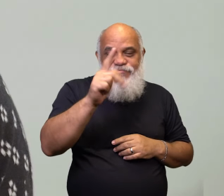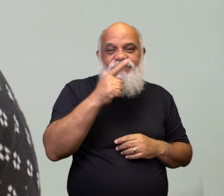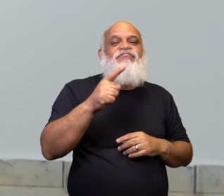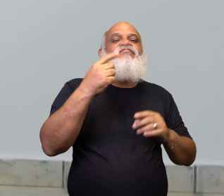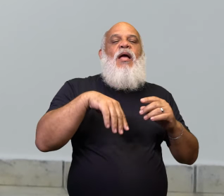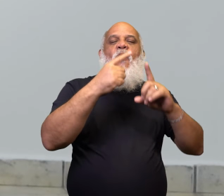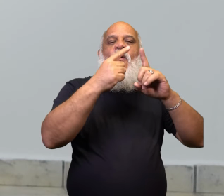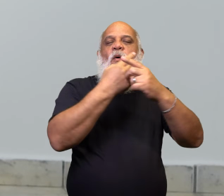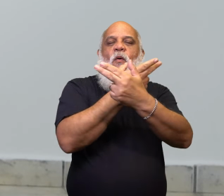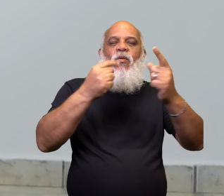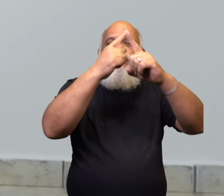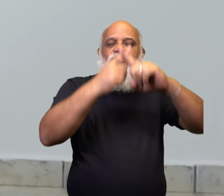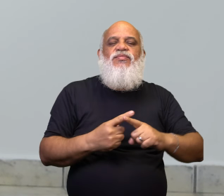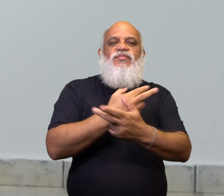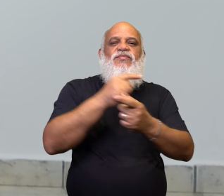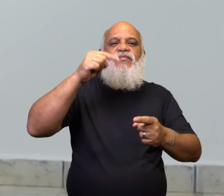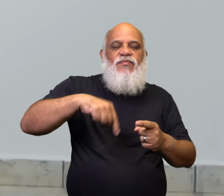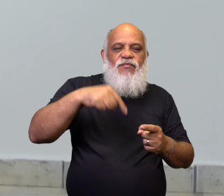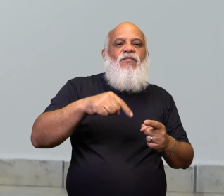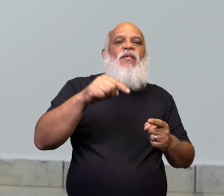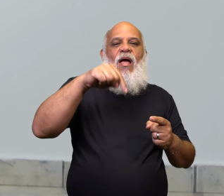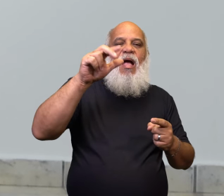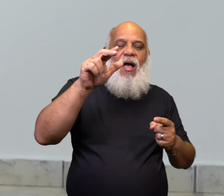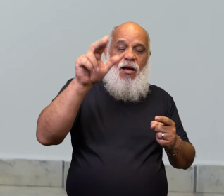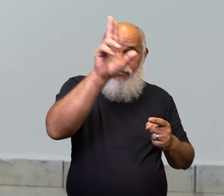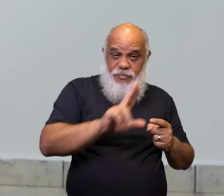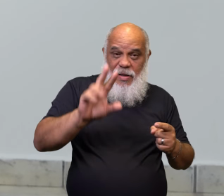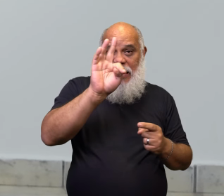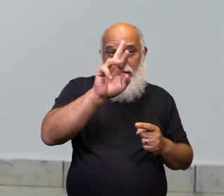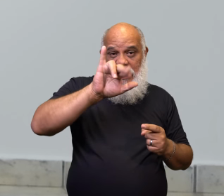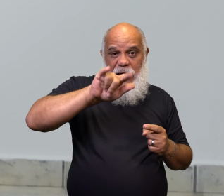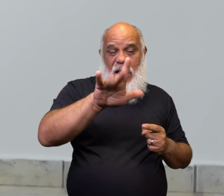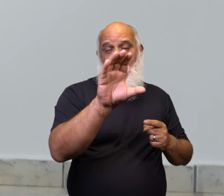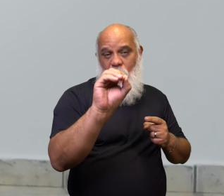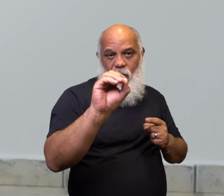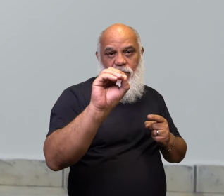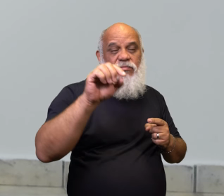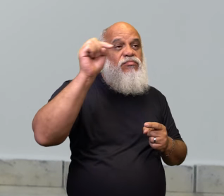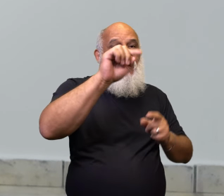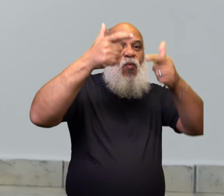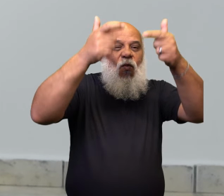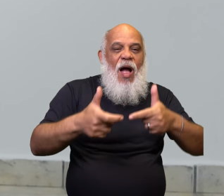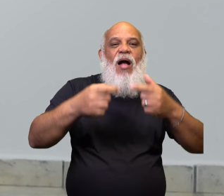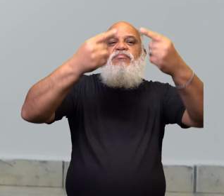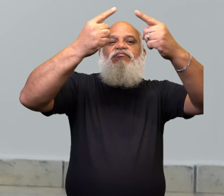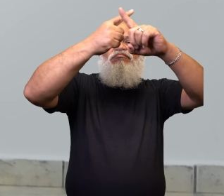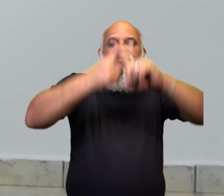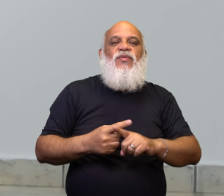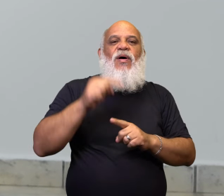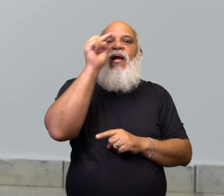vice-campeão. Festival de dança do Pirão, aonde era lá no PC. É, eu me esperava ali no